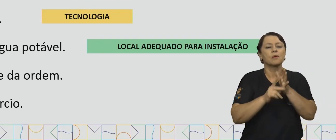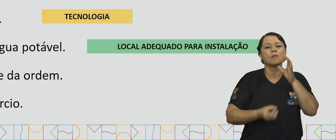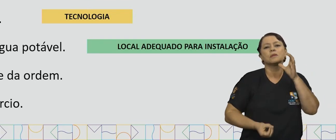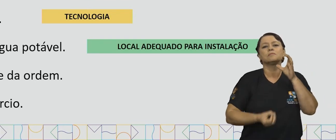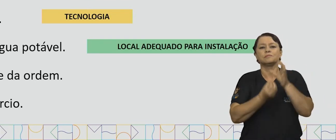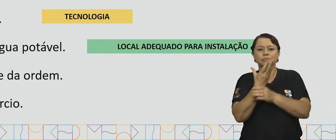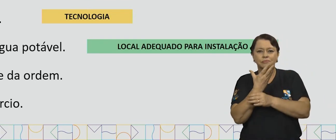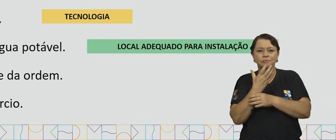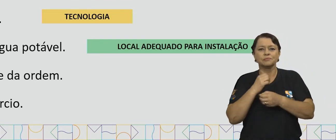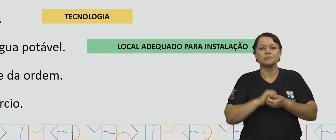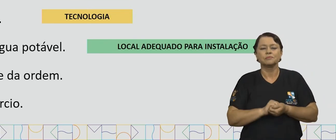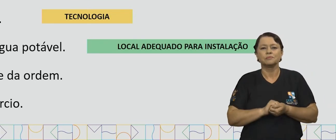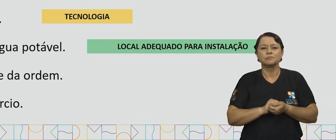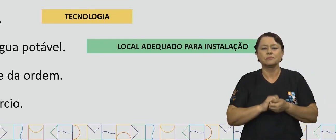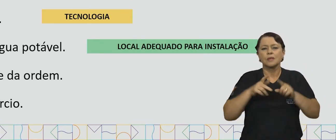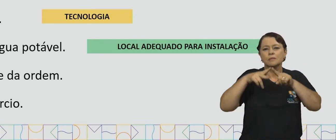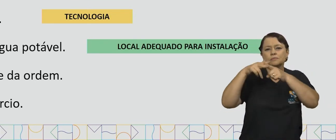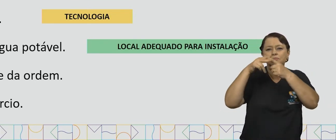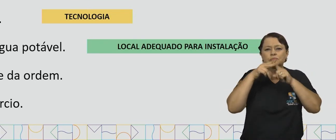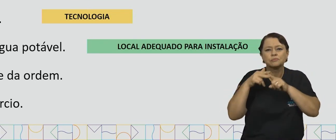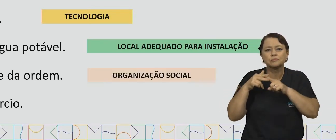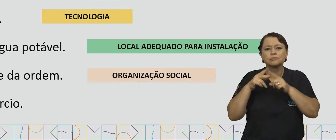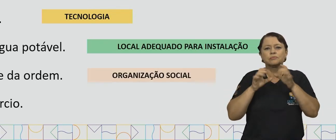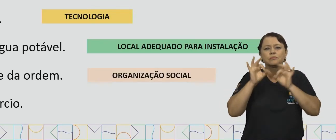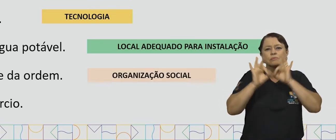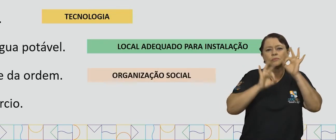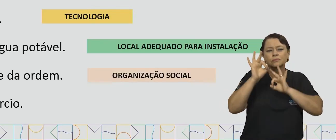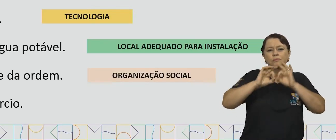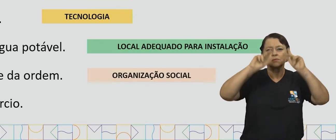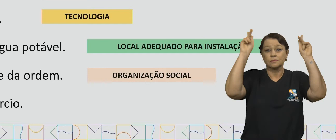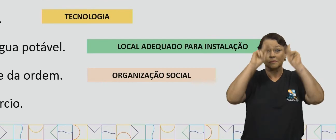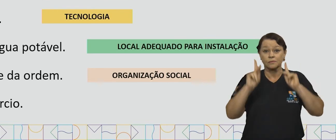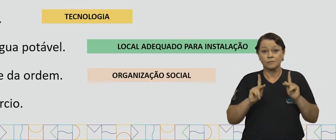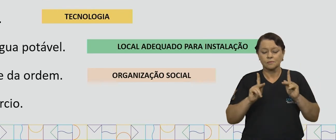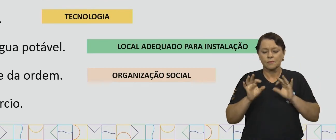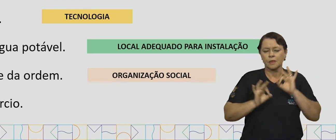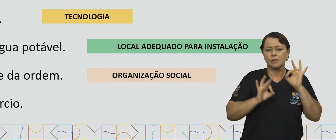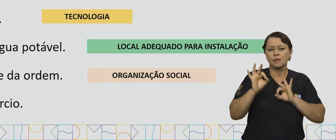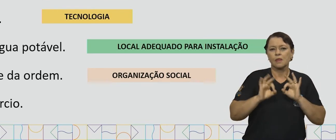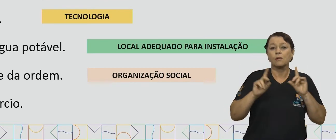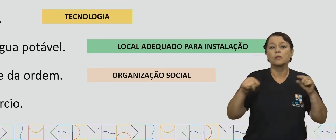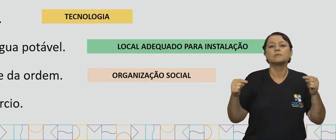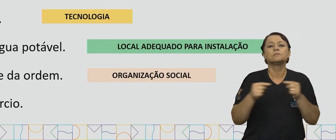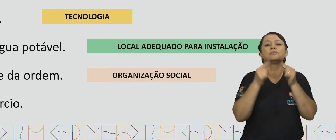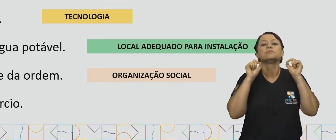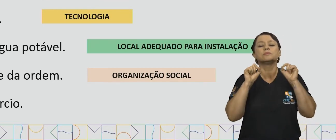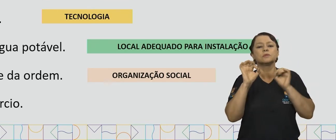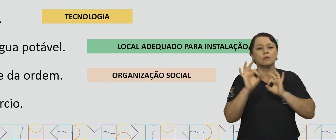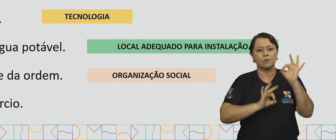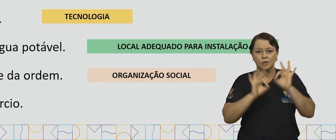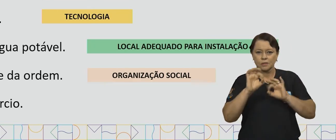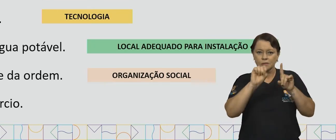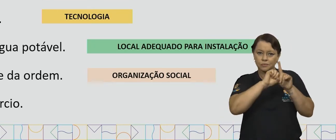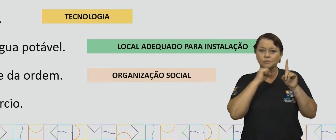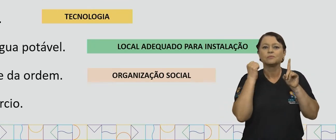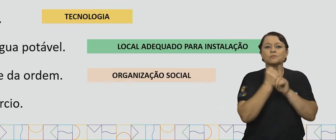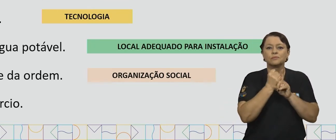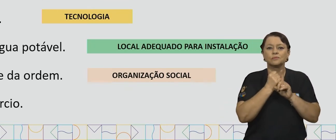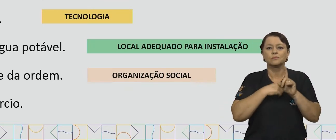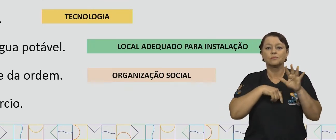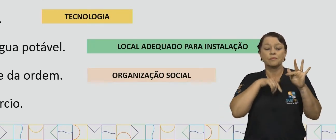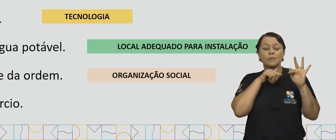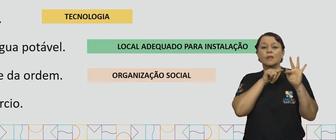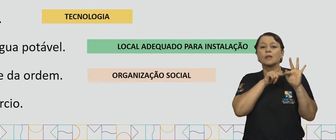instalação. Manutenção da paz e da ordem está relacionado à organização social. E na letra